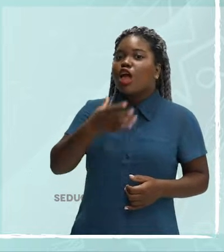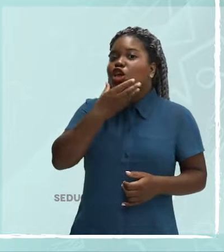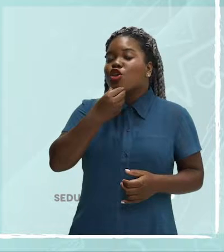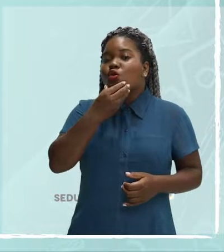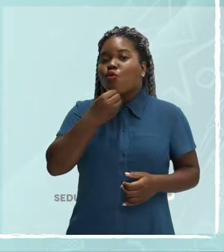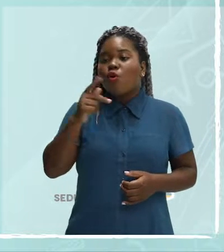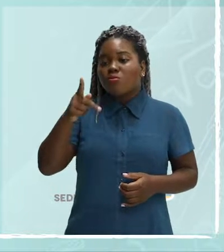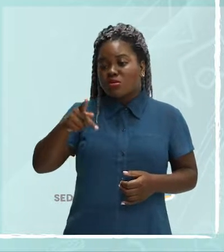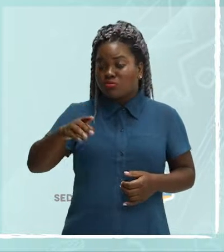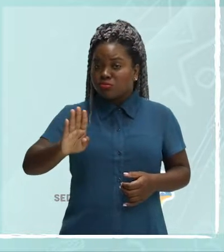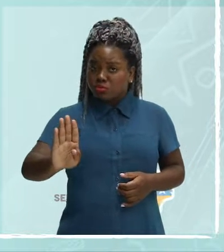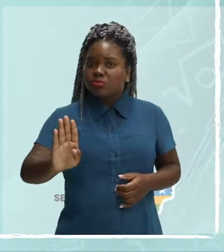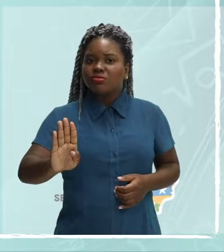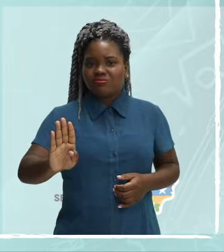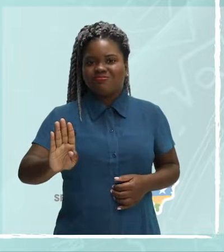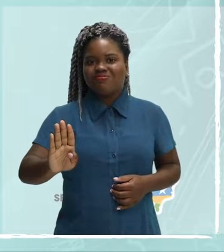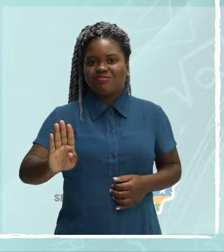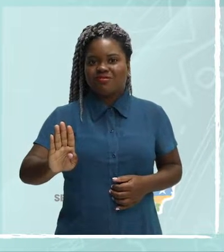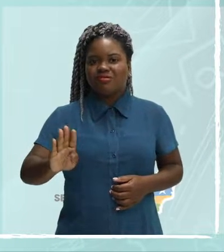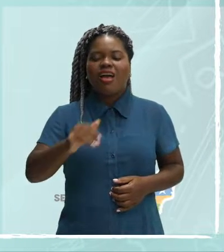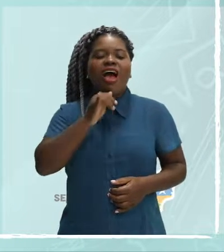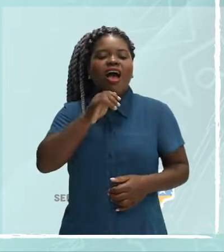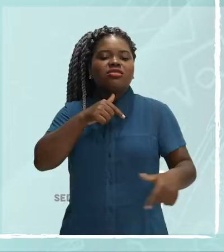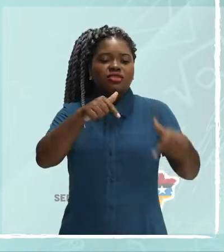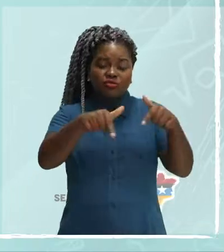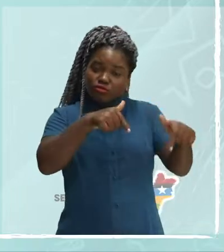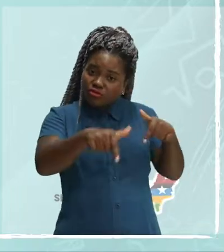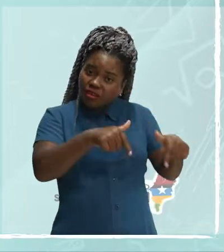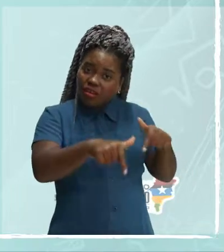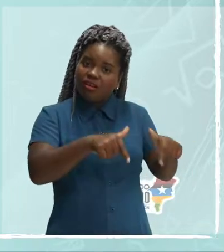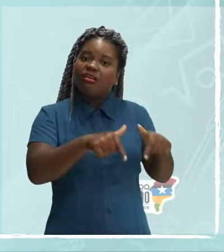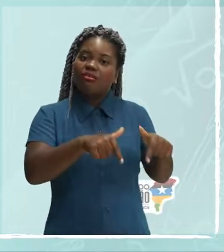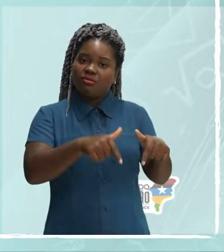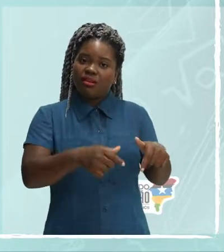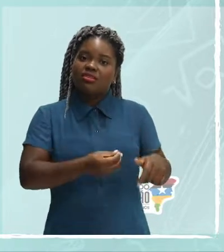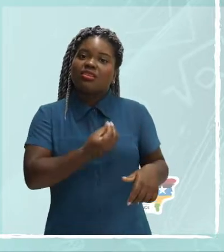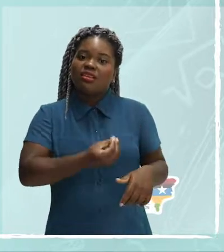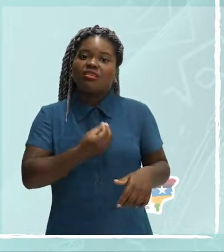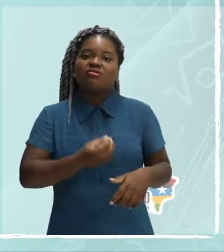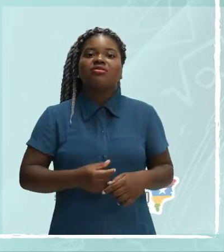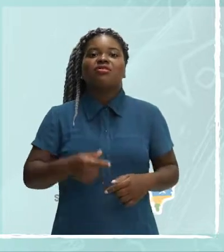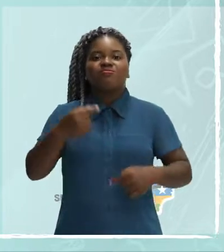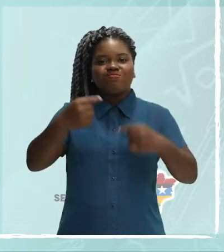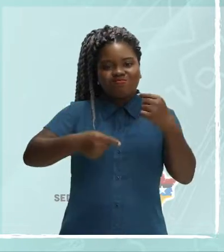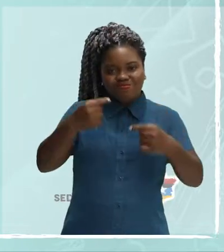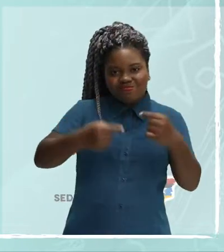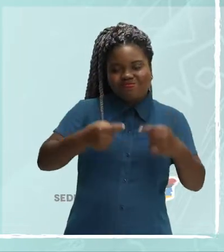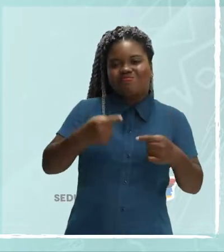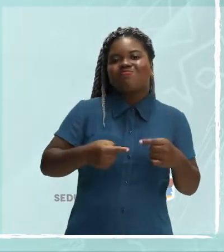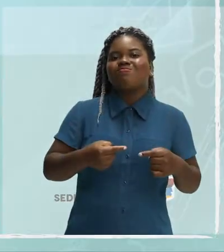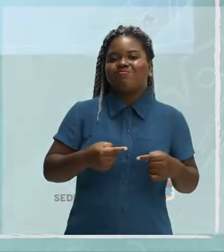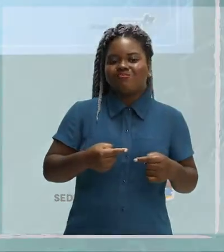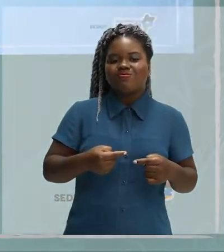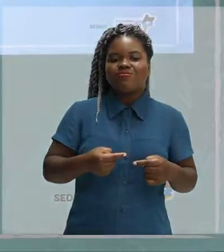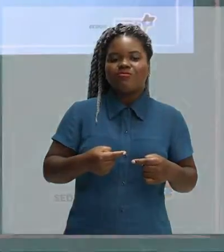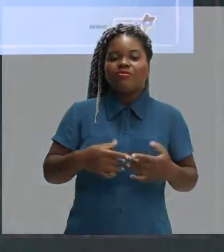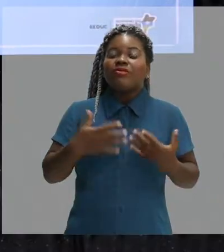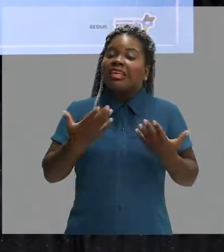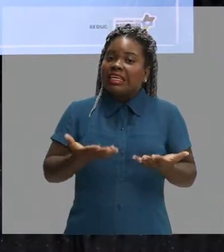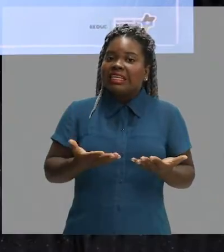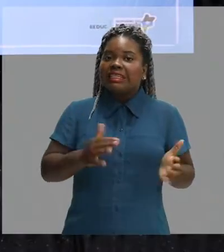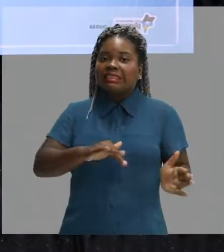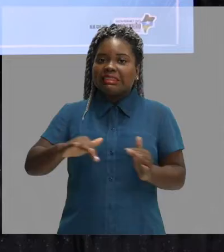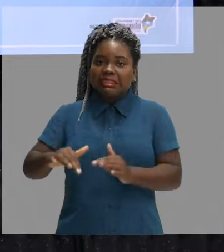O espaço, por exemplo, do trabalho, do mercado de trabalho, da vida política. E isso, segundo Bourdieu, é uma característica